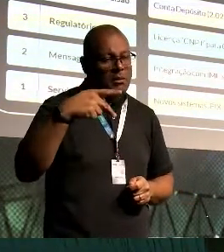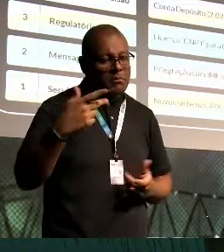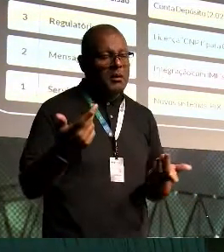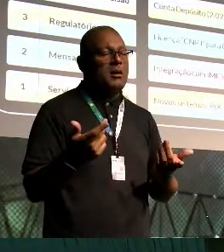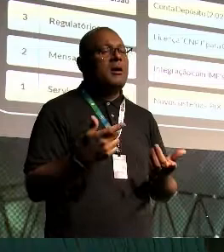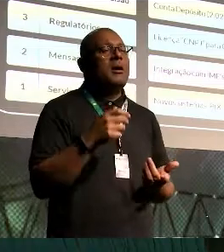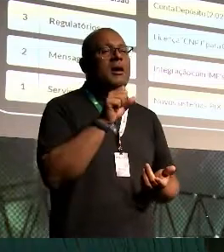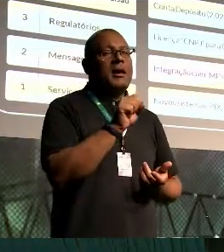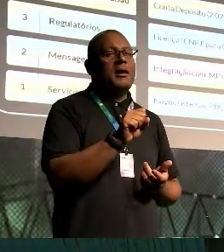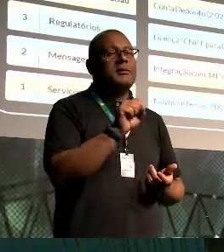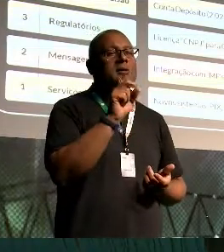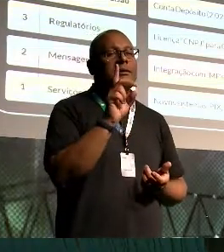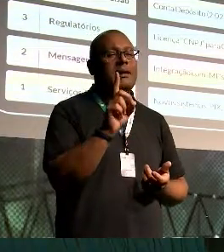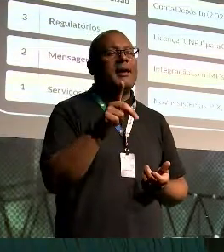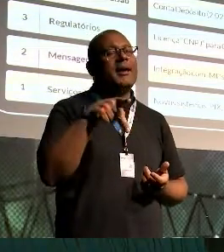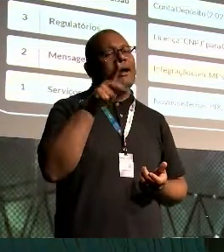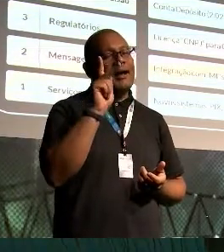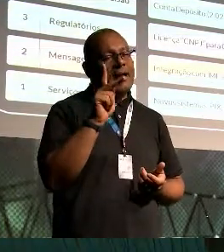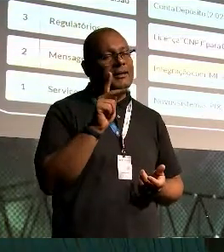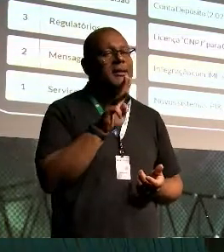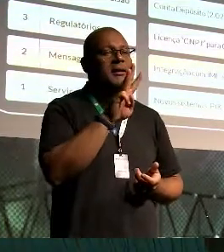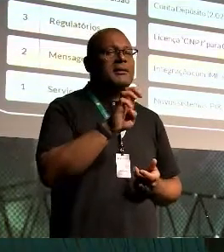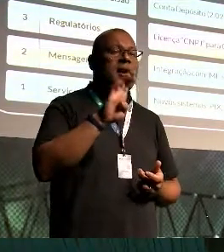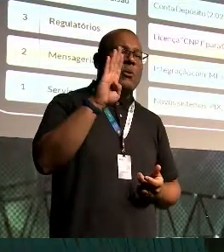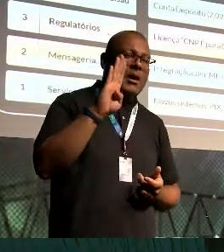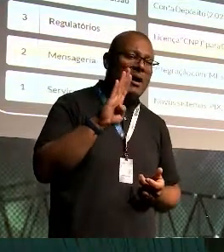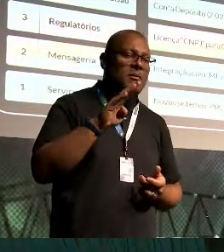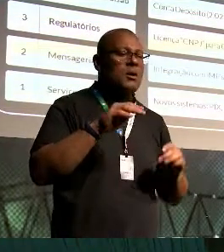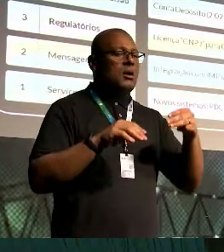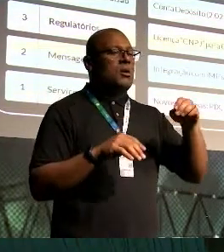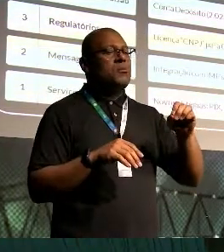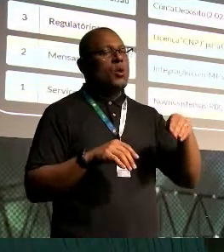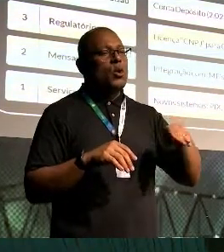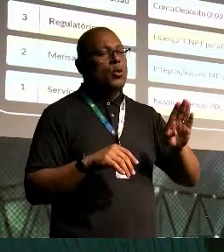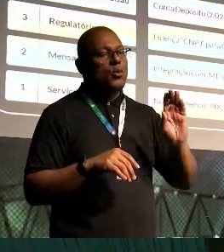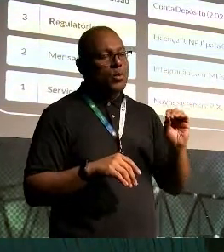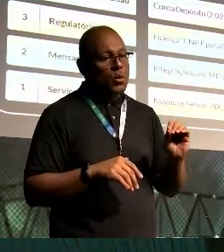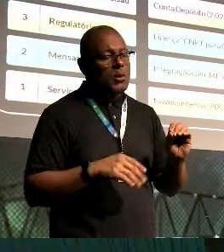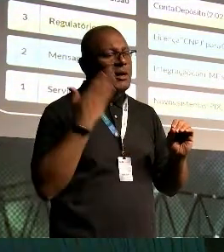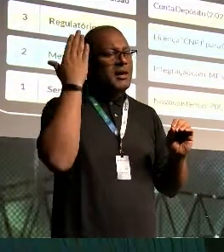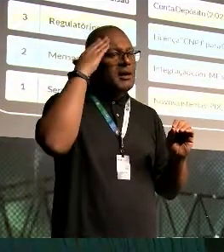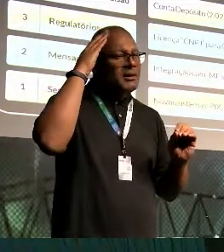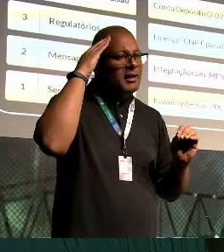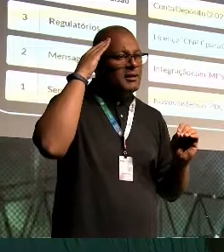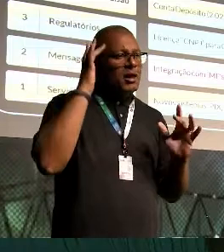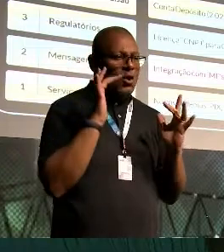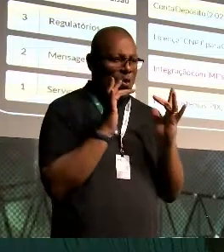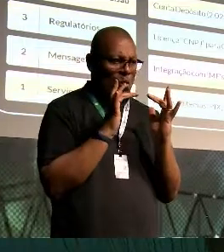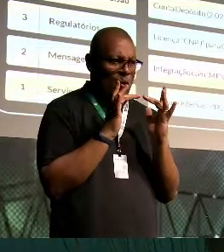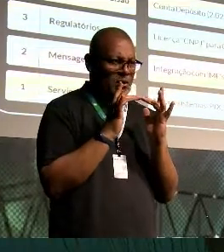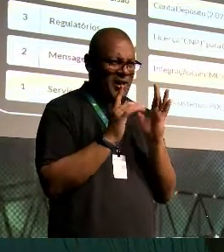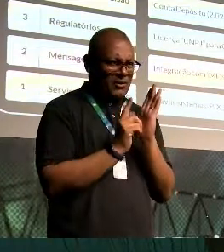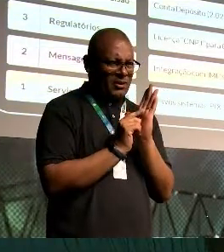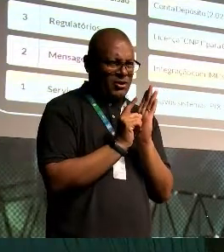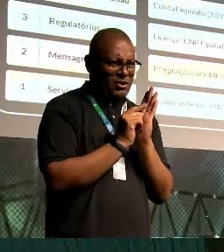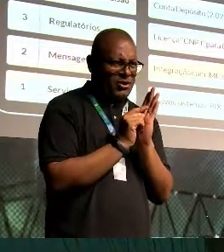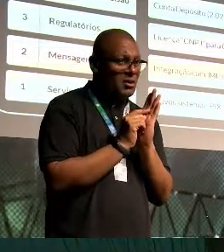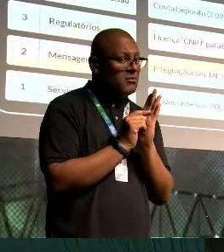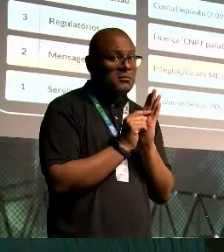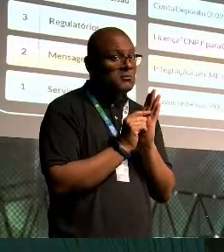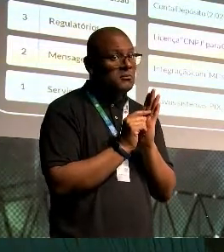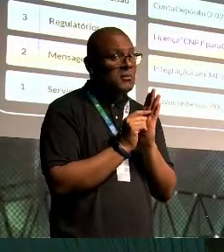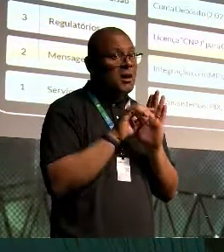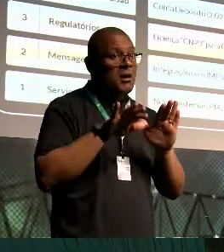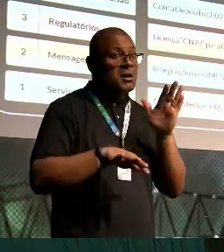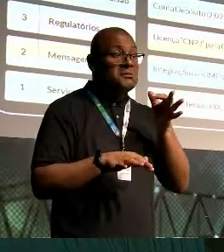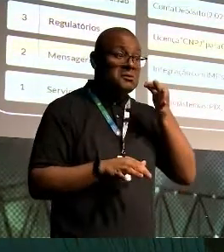de SDKs, se a gente está na web, se está no mobile, a gente também entender que nem todo contato ele é digital, tem contatos que vão